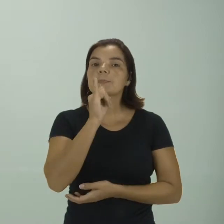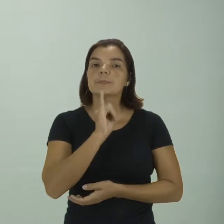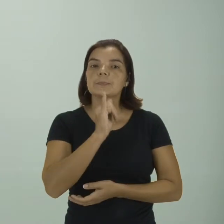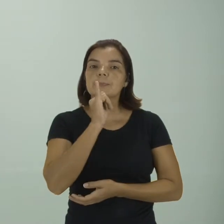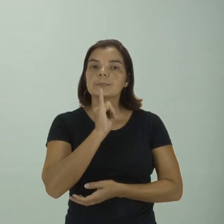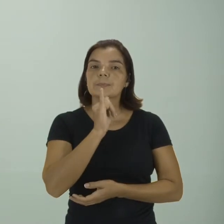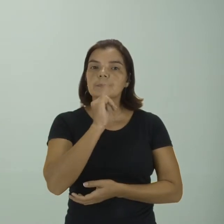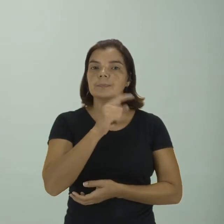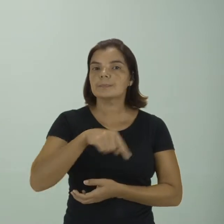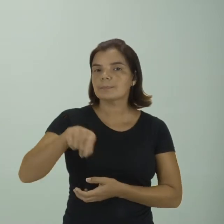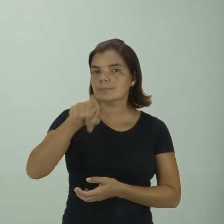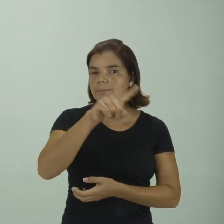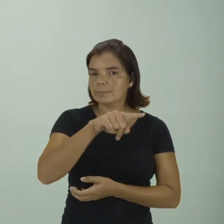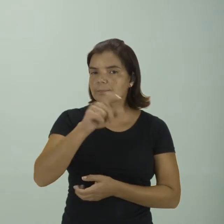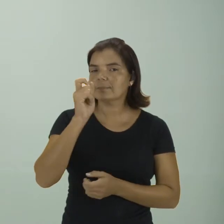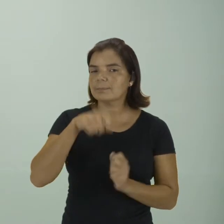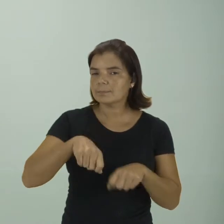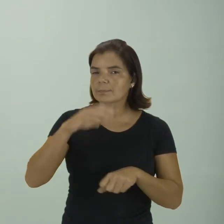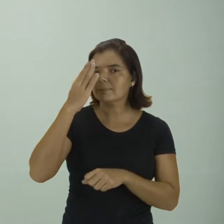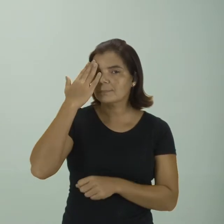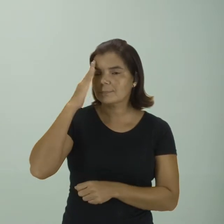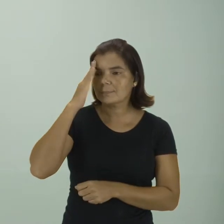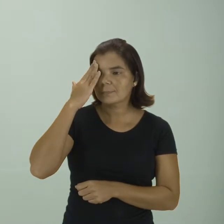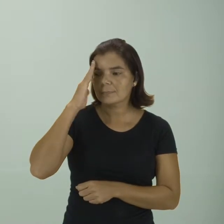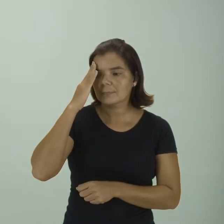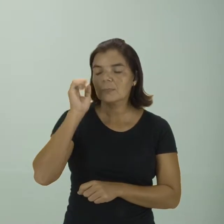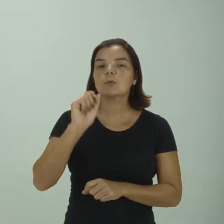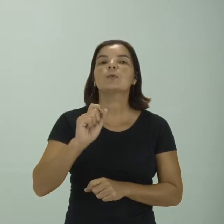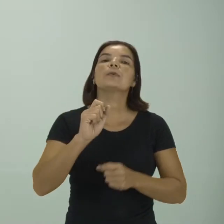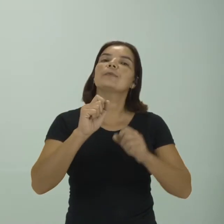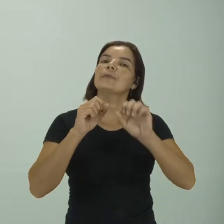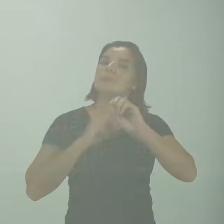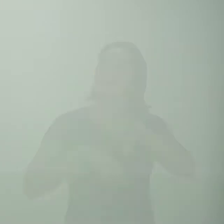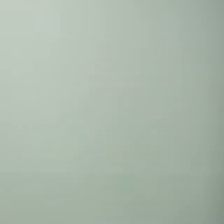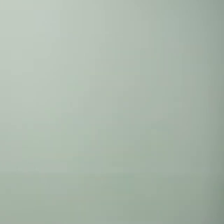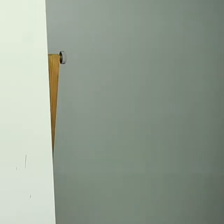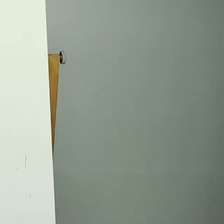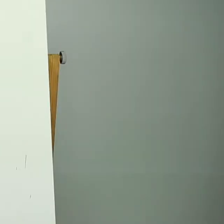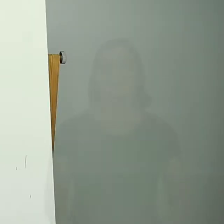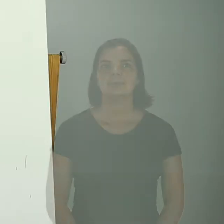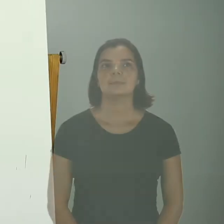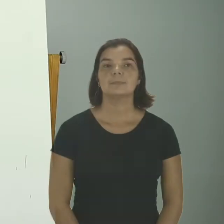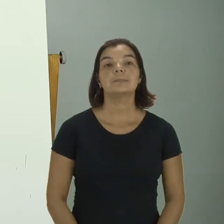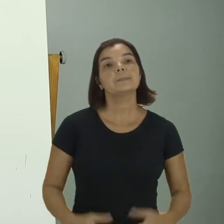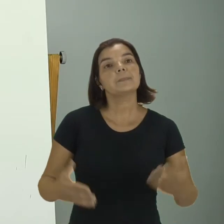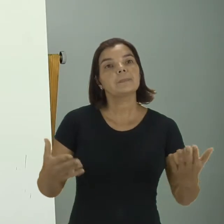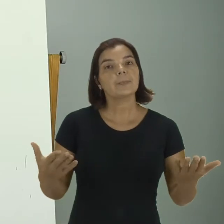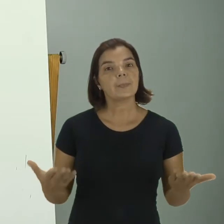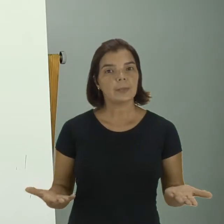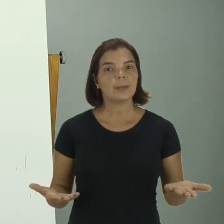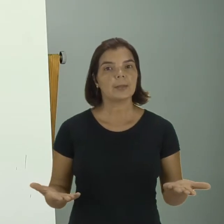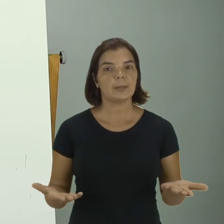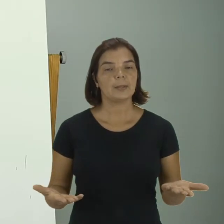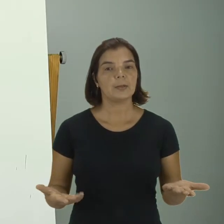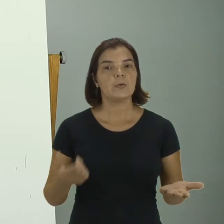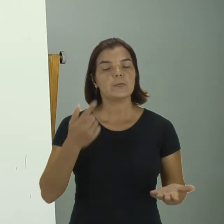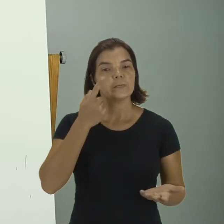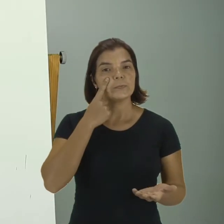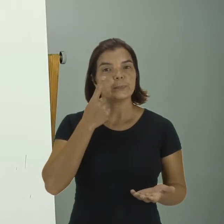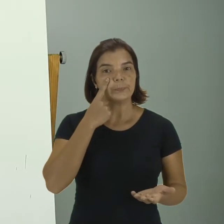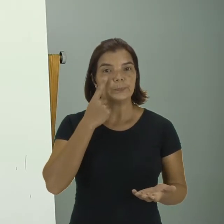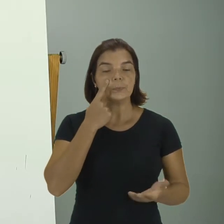exemplo para que vocês possam entender o que foi trabalhado na aula. Então, pessoal, vamos,